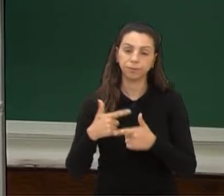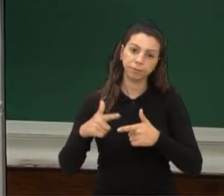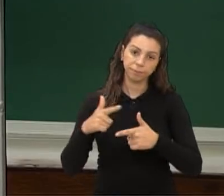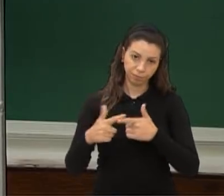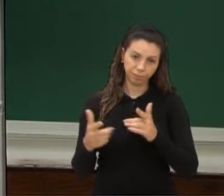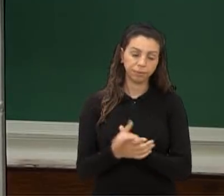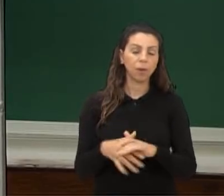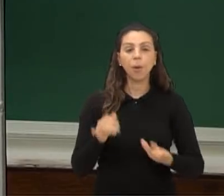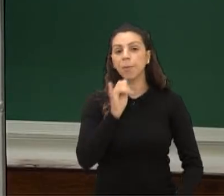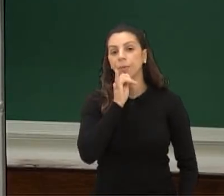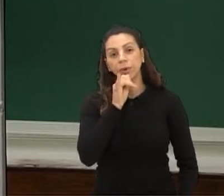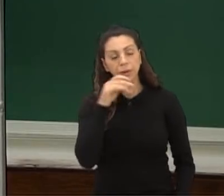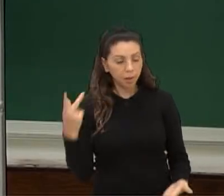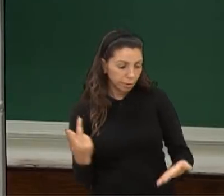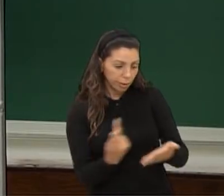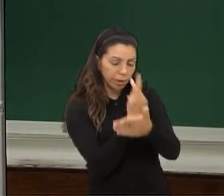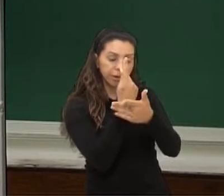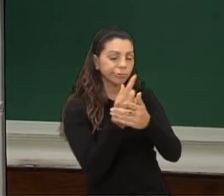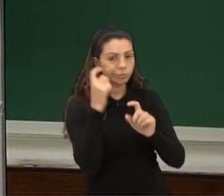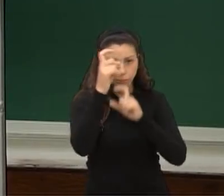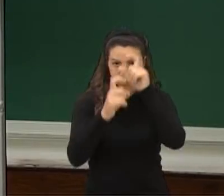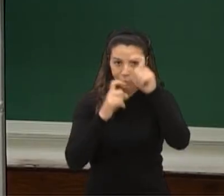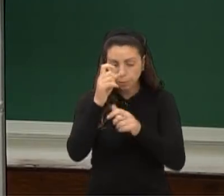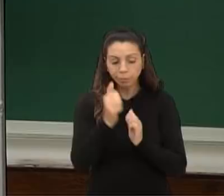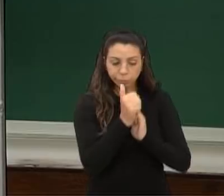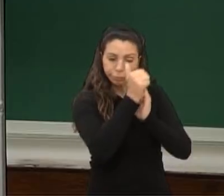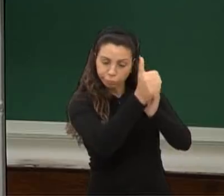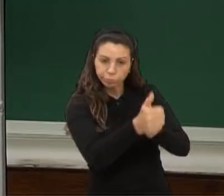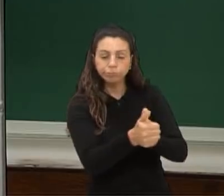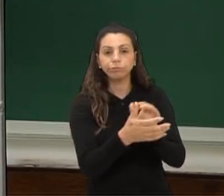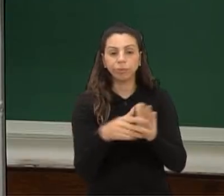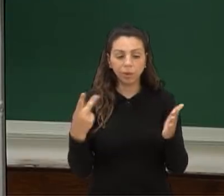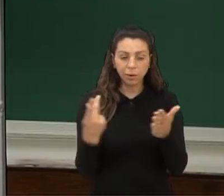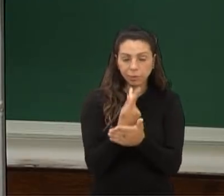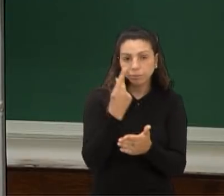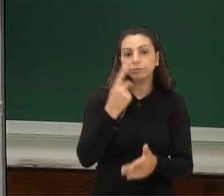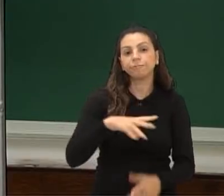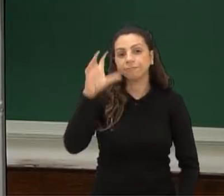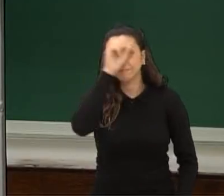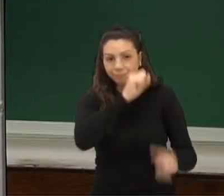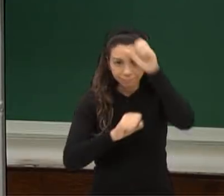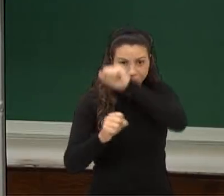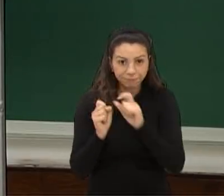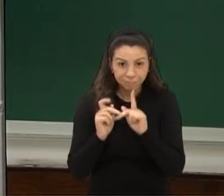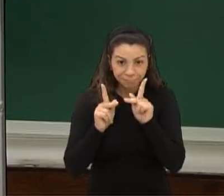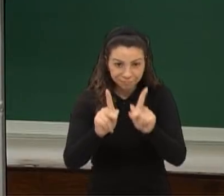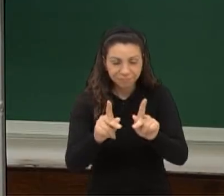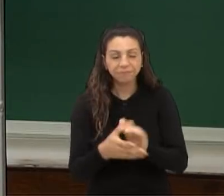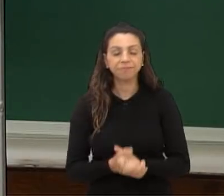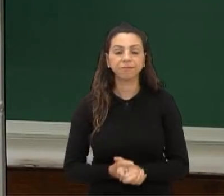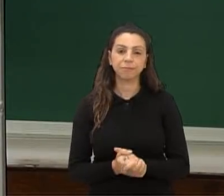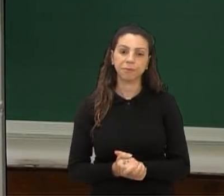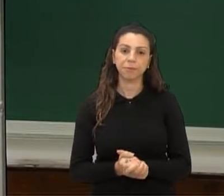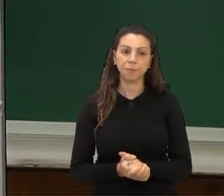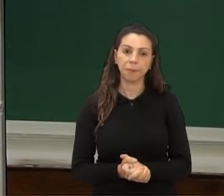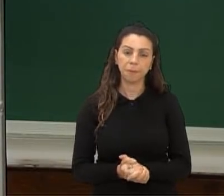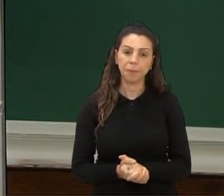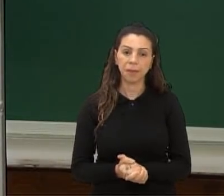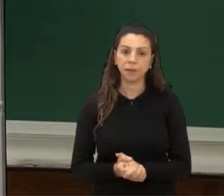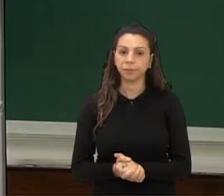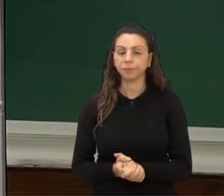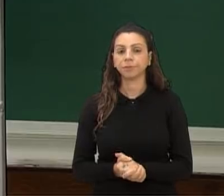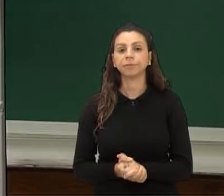um probleminha, não se preocupe, você está no caminho certo. É errando que a gente vai aprender, tá bom? Então, veja, só